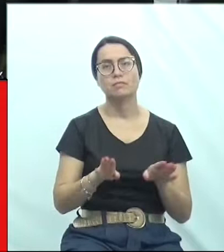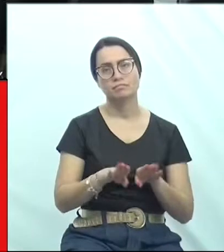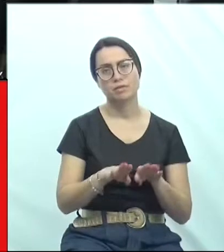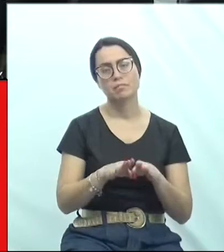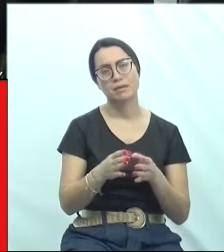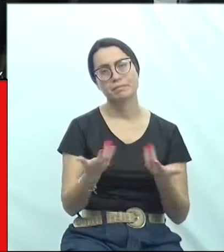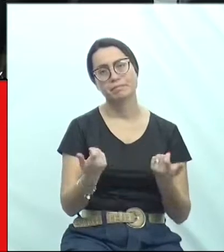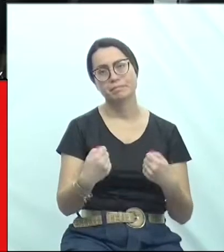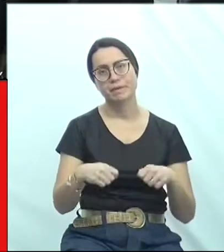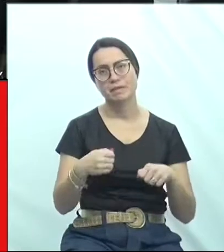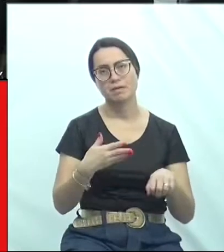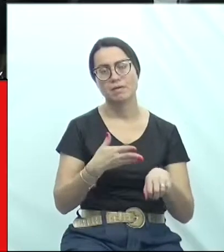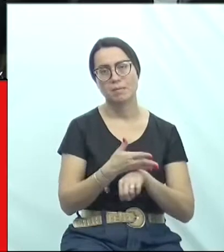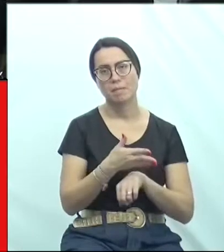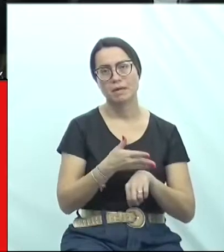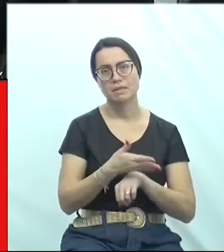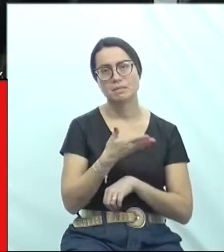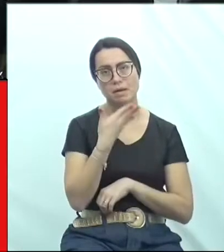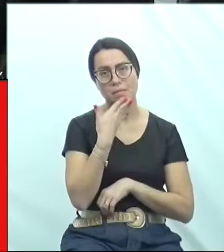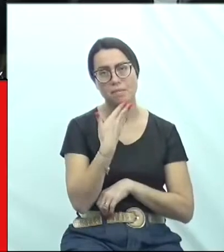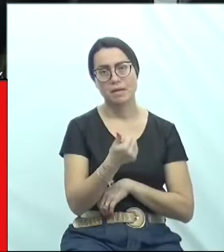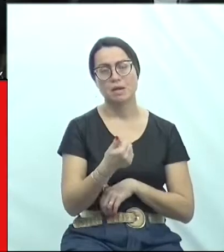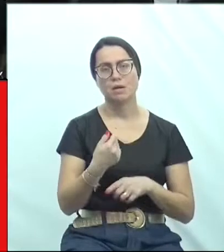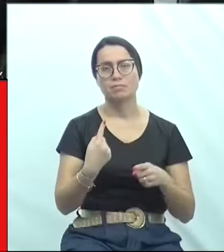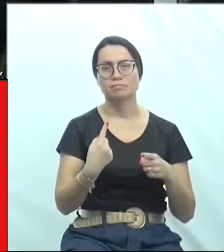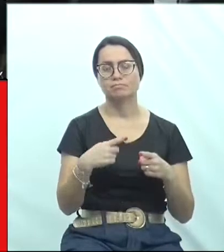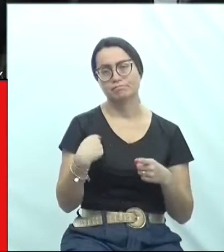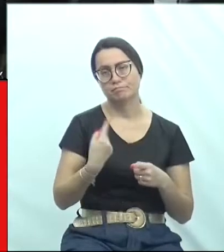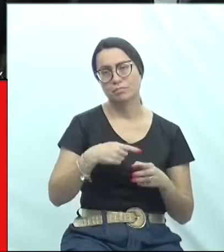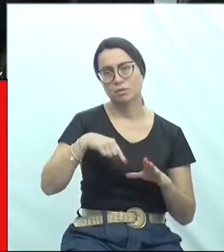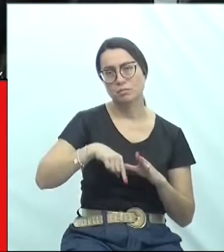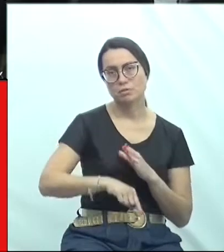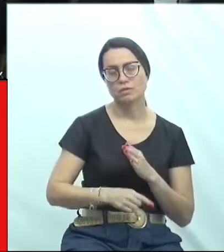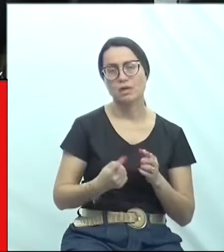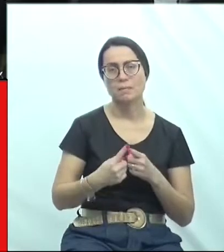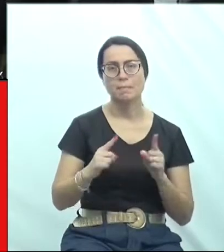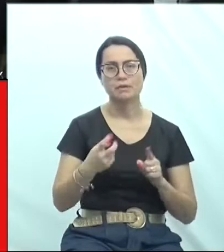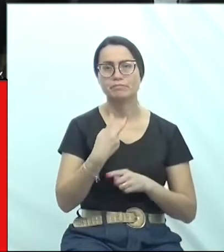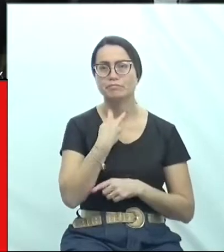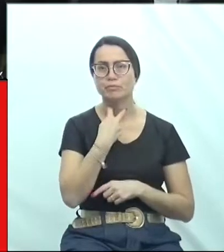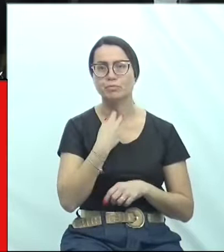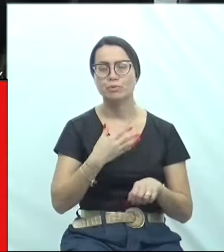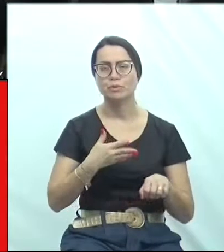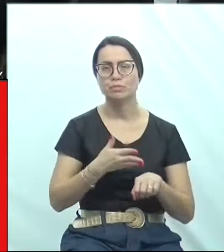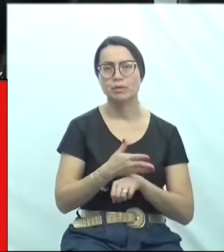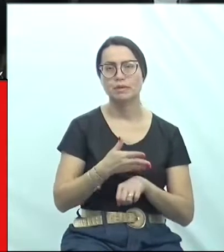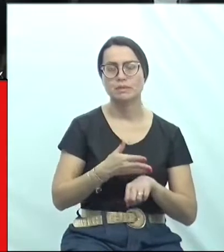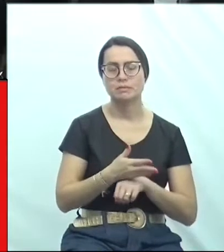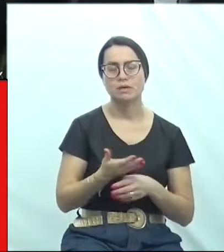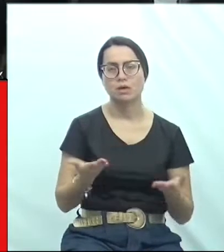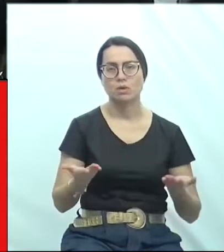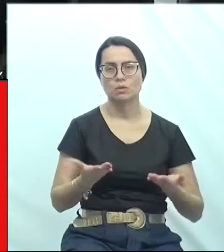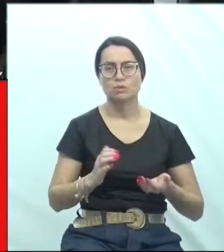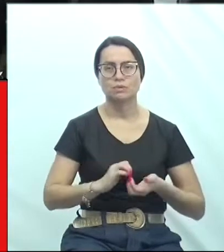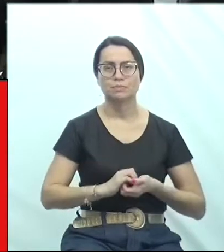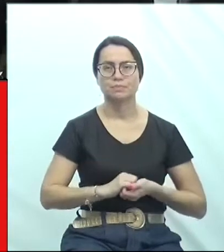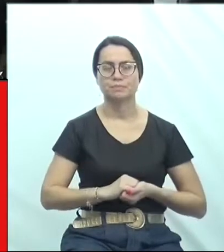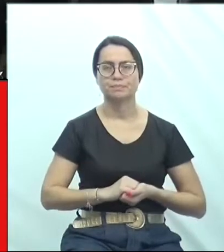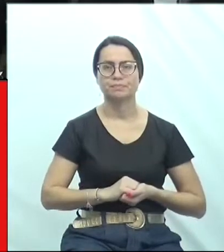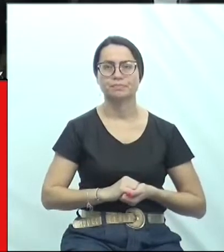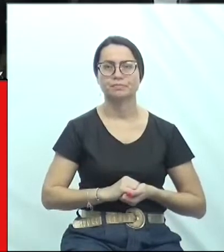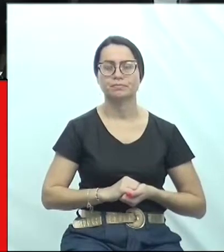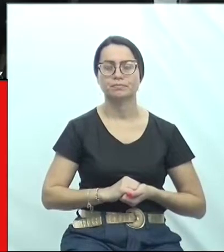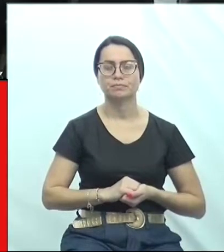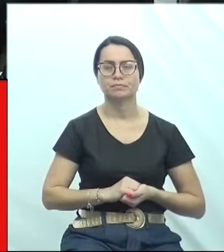para um debate mais aprofundado, mas infelizmente justificou a sua ausência e disse que não poderia estar. Da